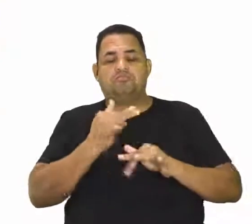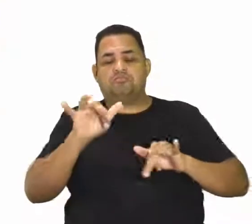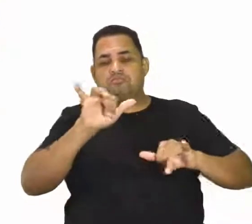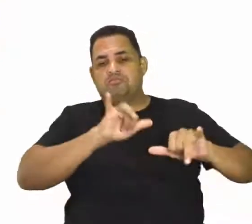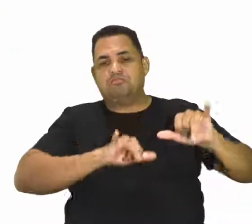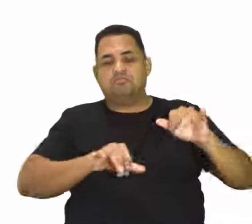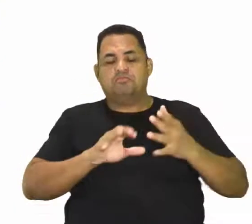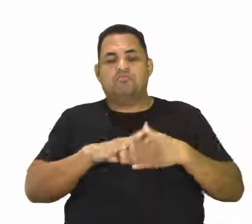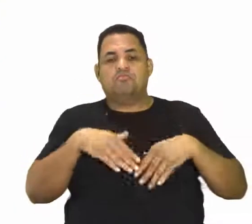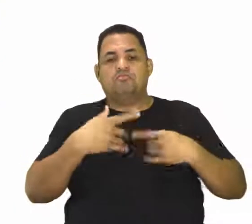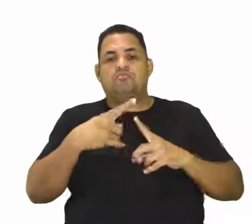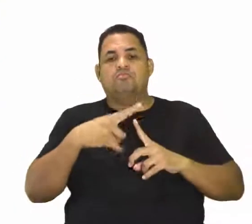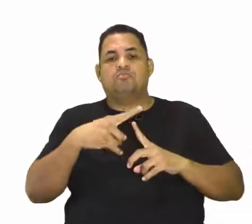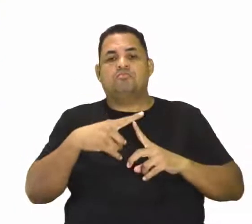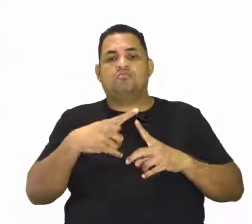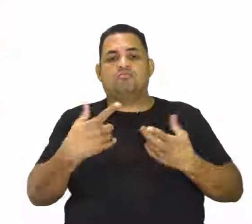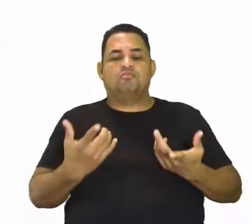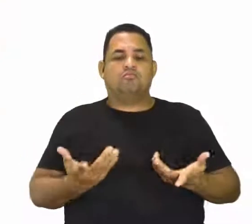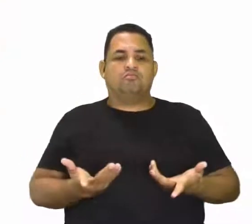é o tipo de